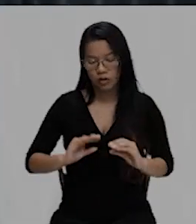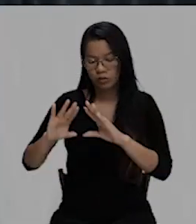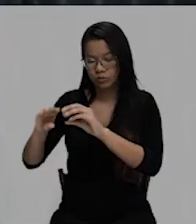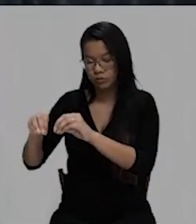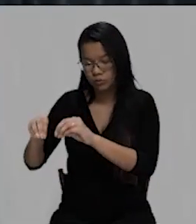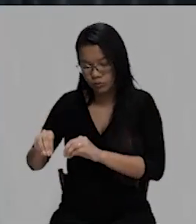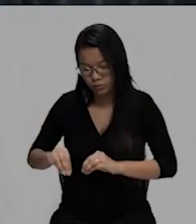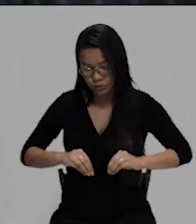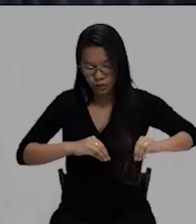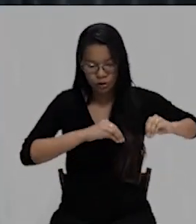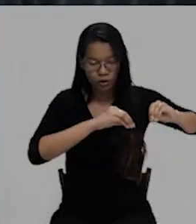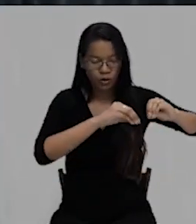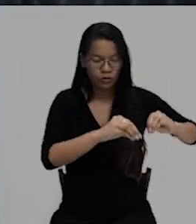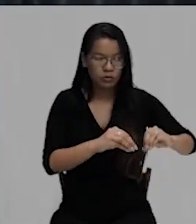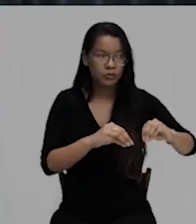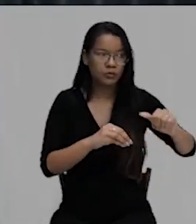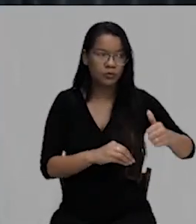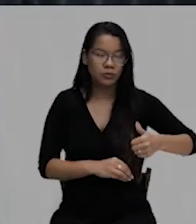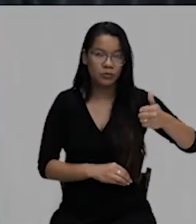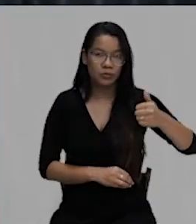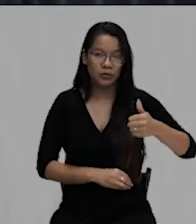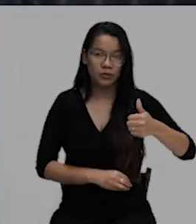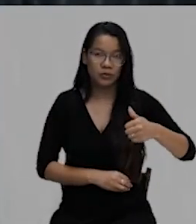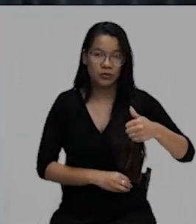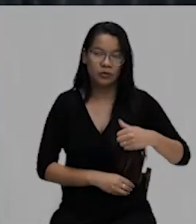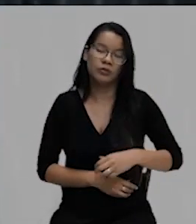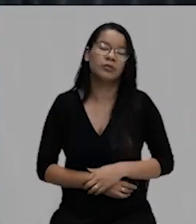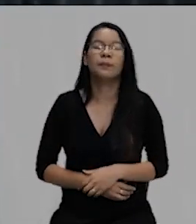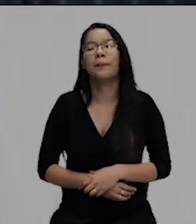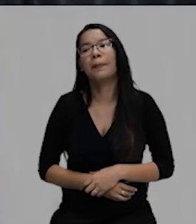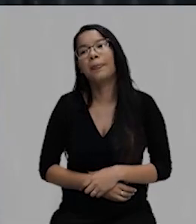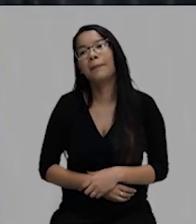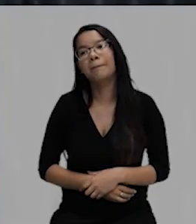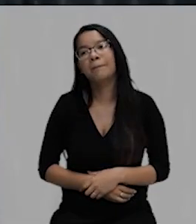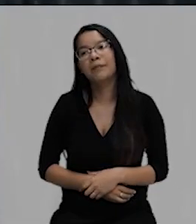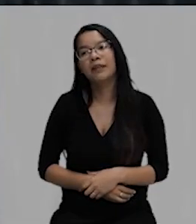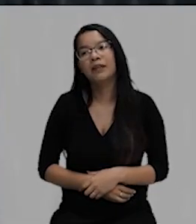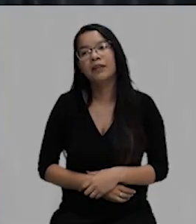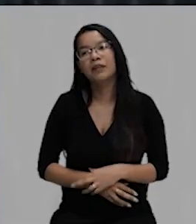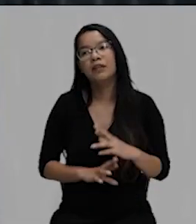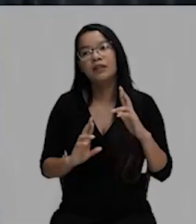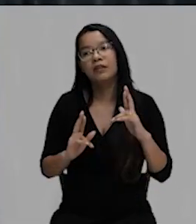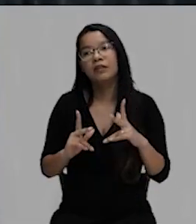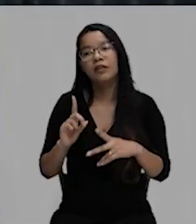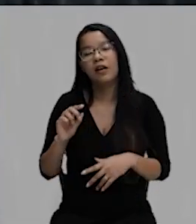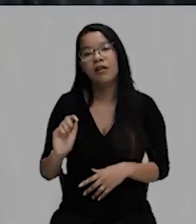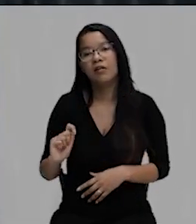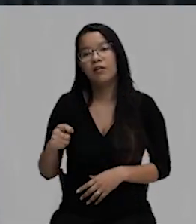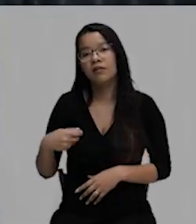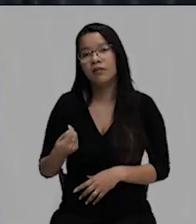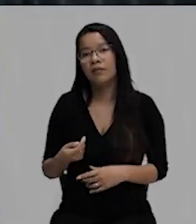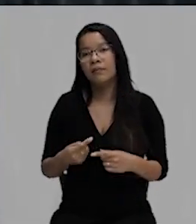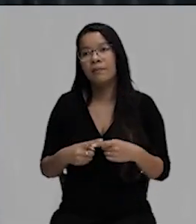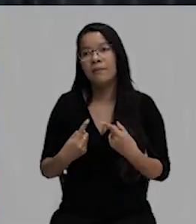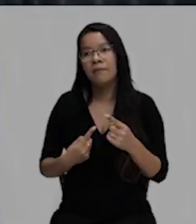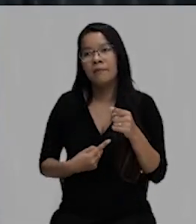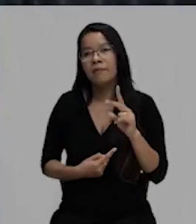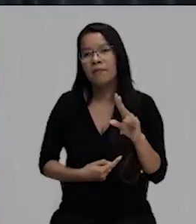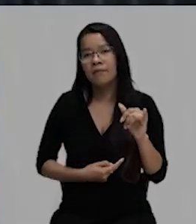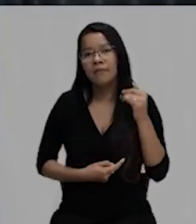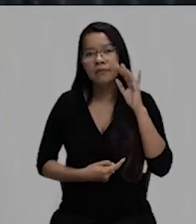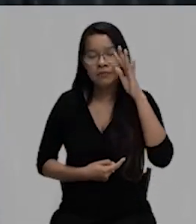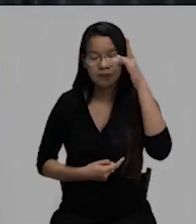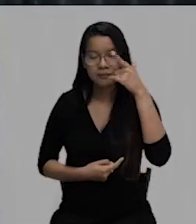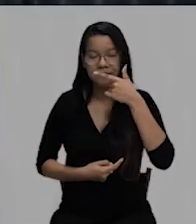membro. Tradicionalmente fazemos isso, mas nada impede de você optar em trabalhar no segundo membro. A diferença vai ser o sinal, mas ainda assim você vai conseguir